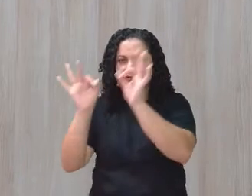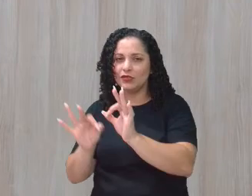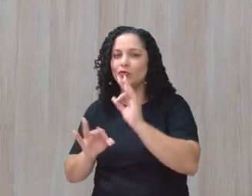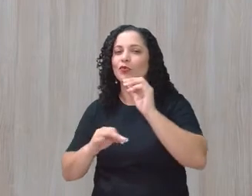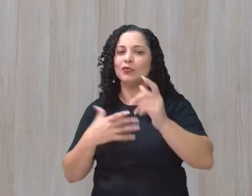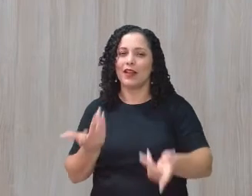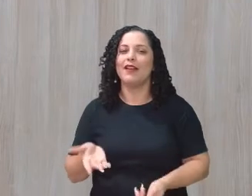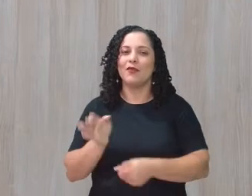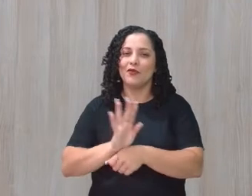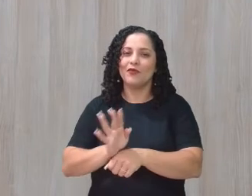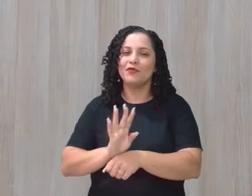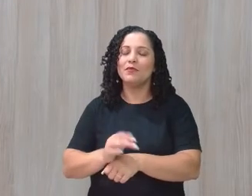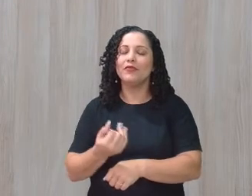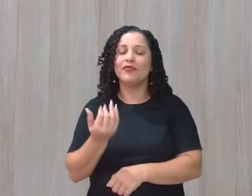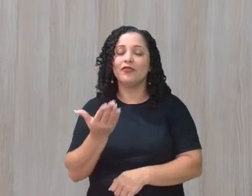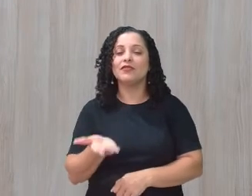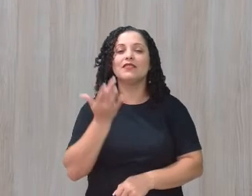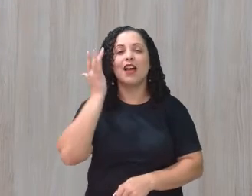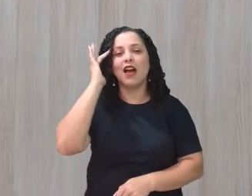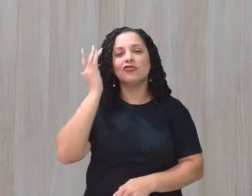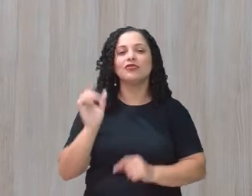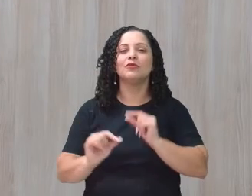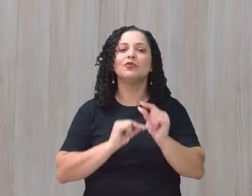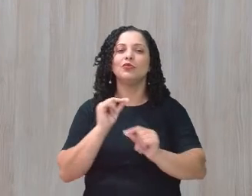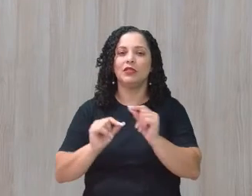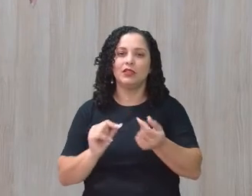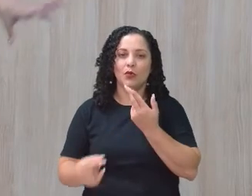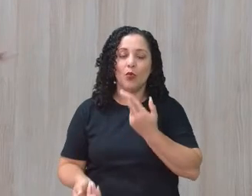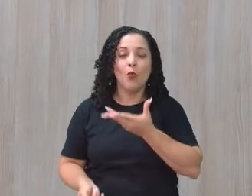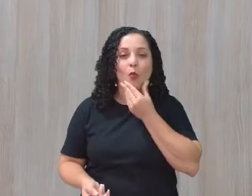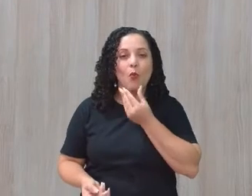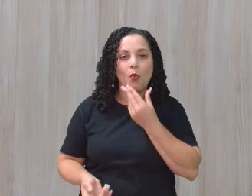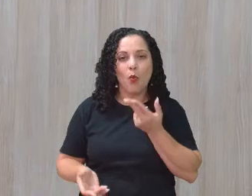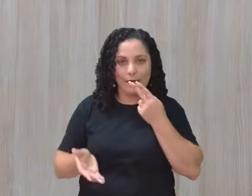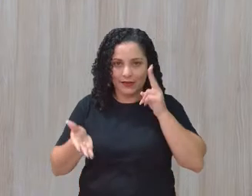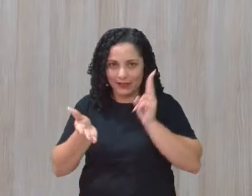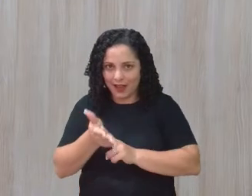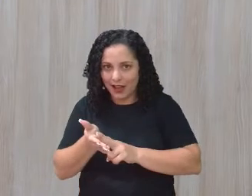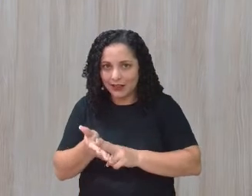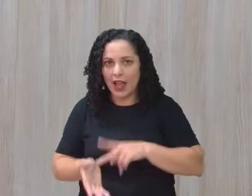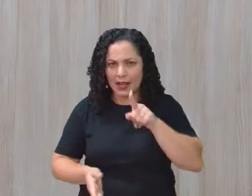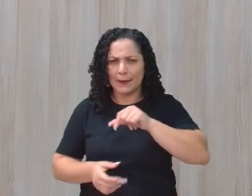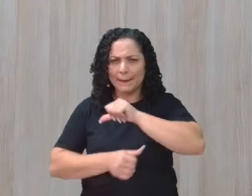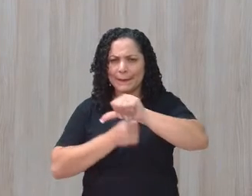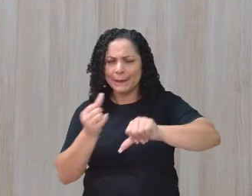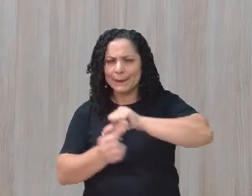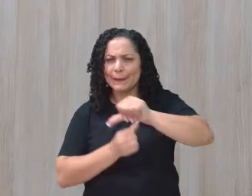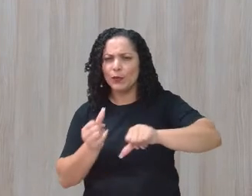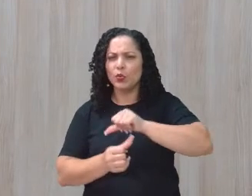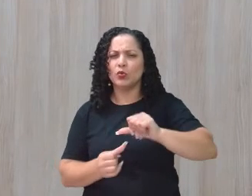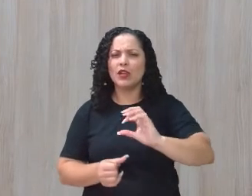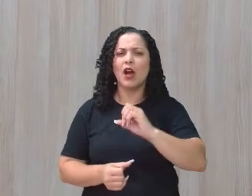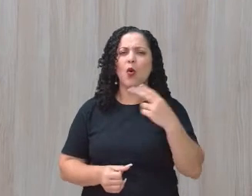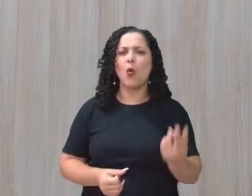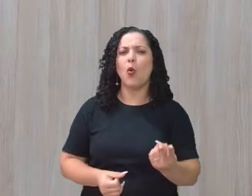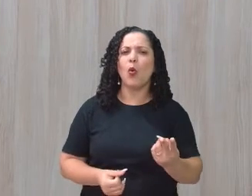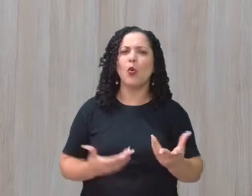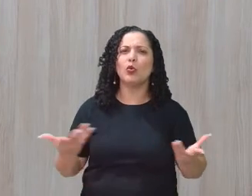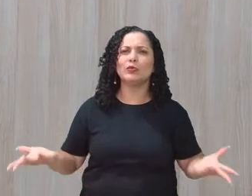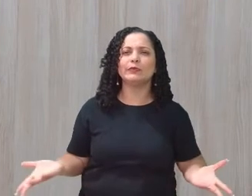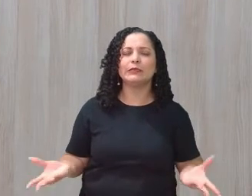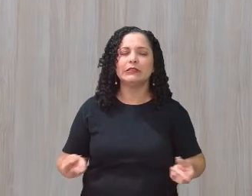acha? Você acha que o carteiro muda ao longo da narrativa ou ele começa em termos